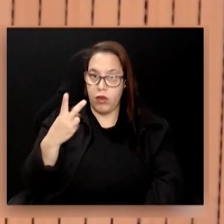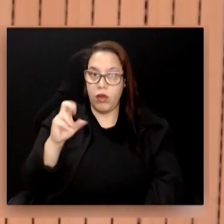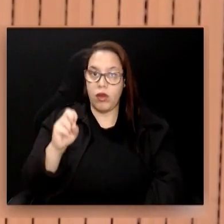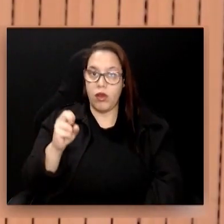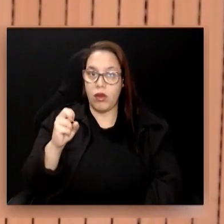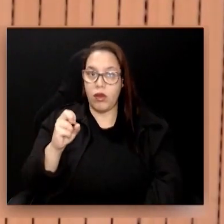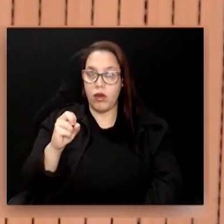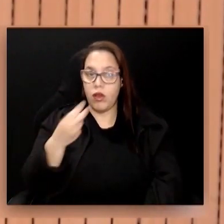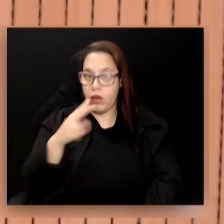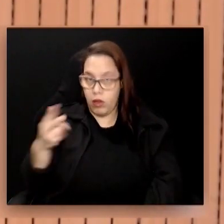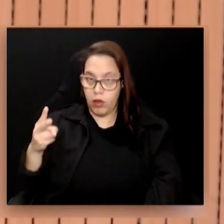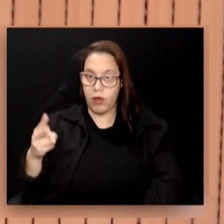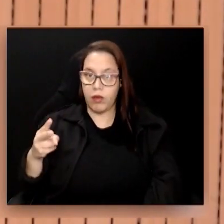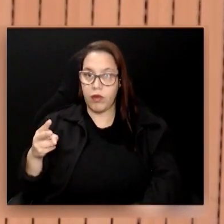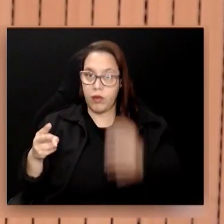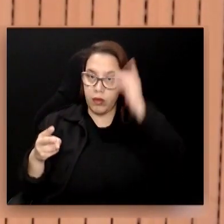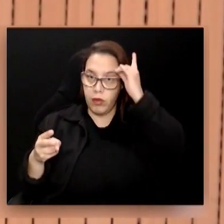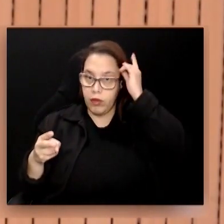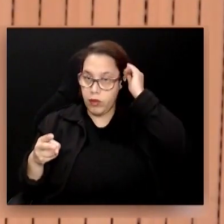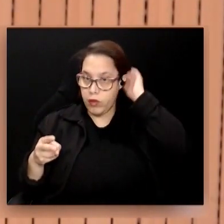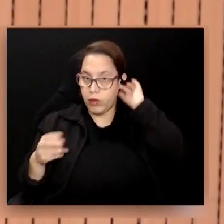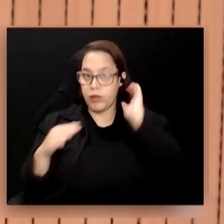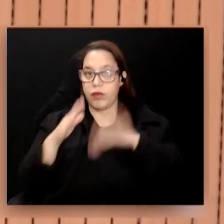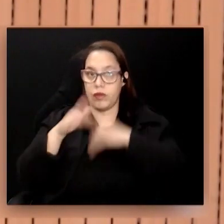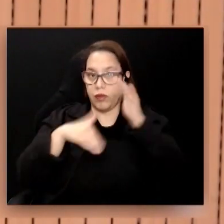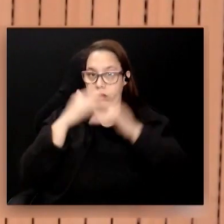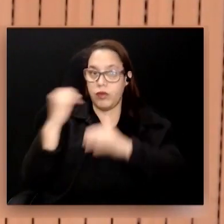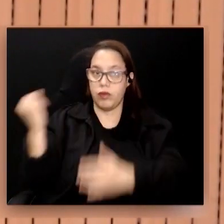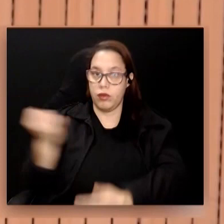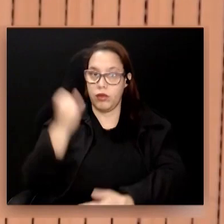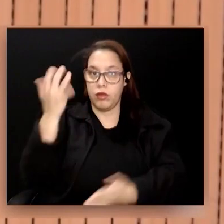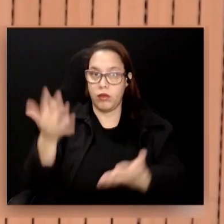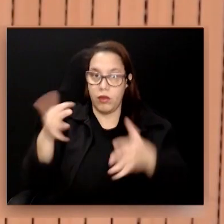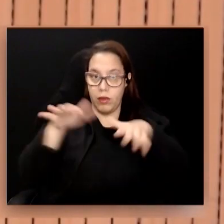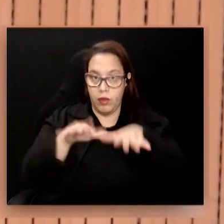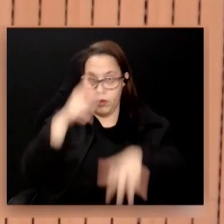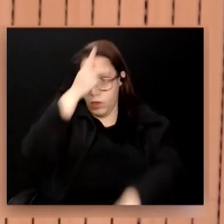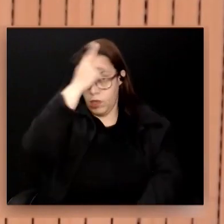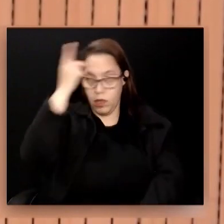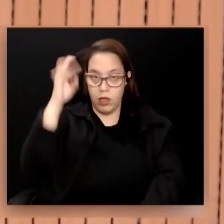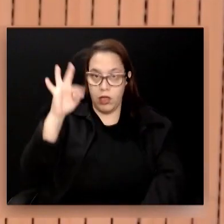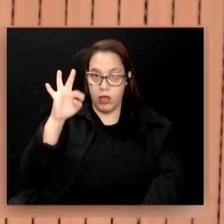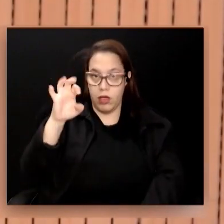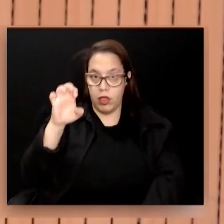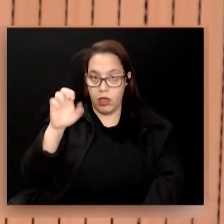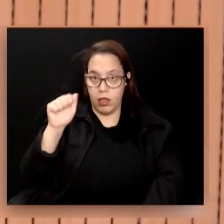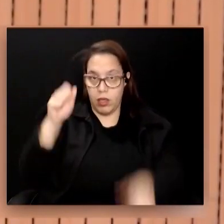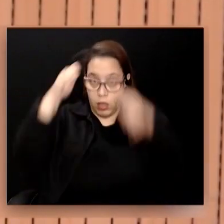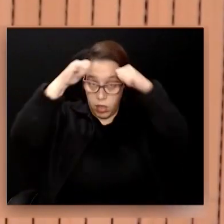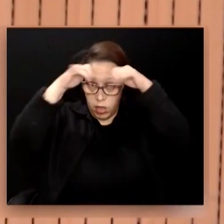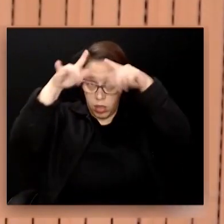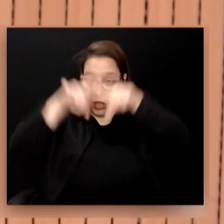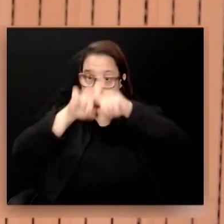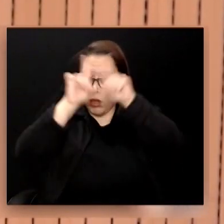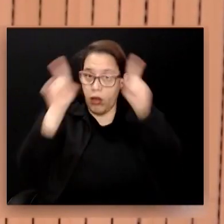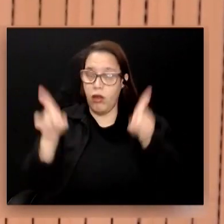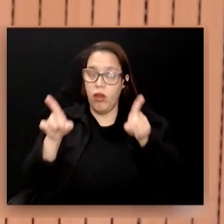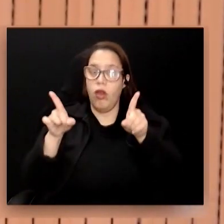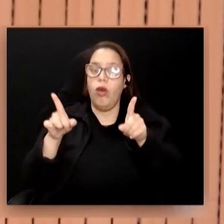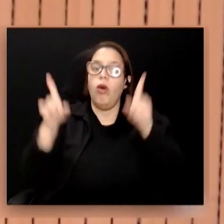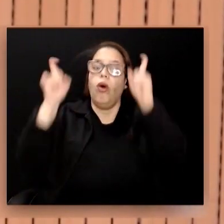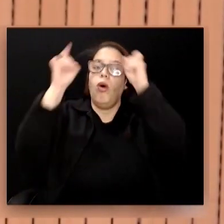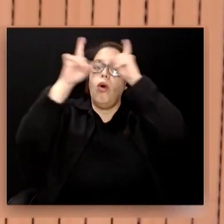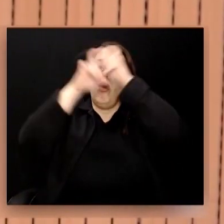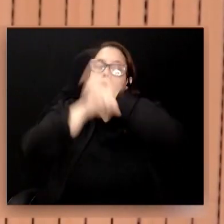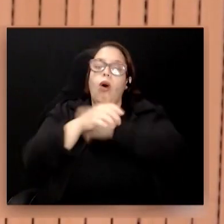2022 trouxe avanços importantes para a inclusão de pessoas com TEA nas escolas. Mas ainda há desafios para garantir